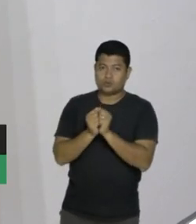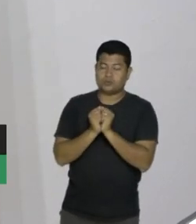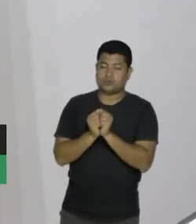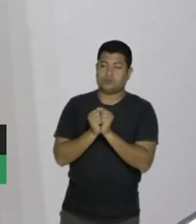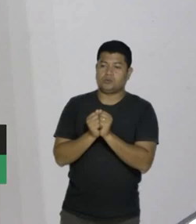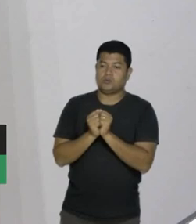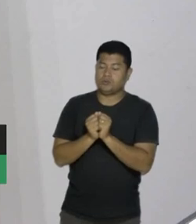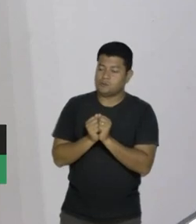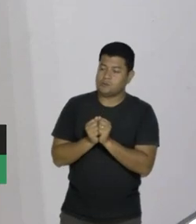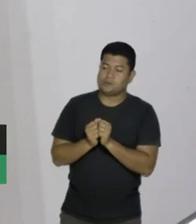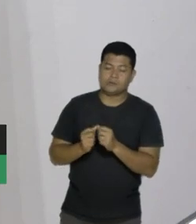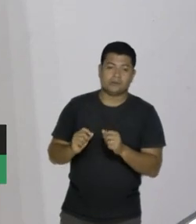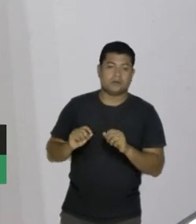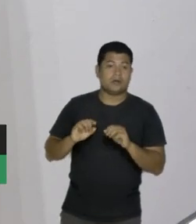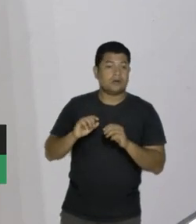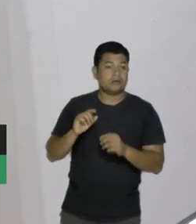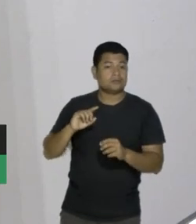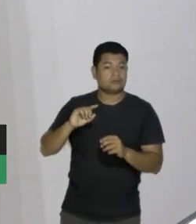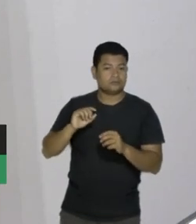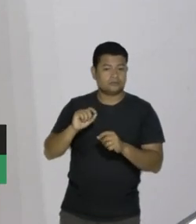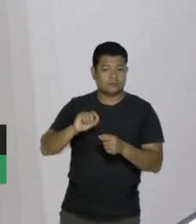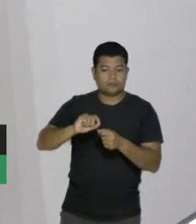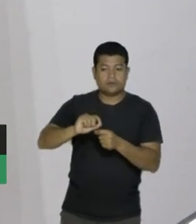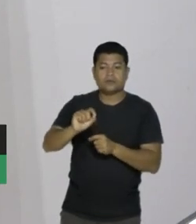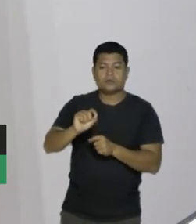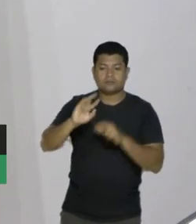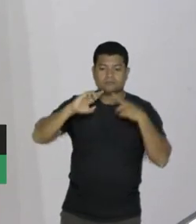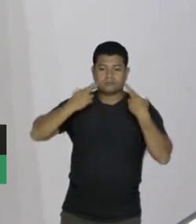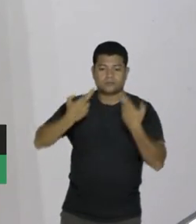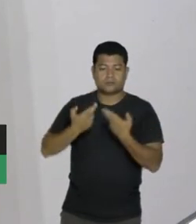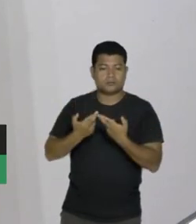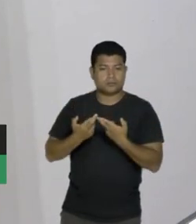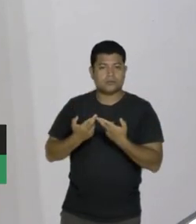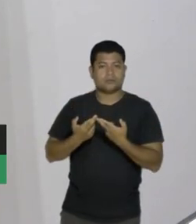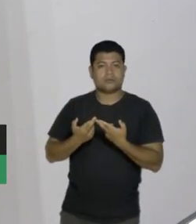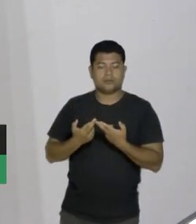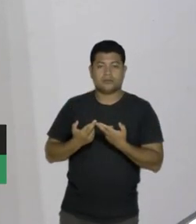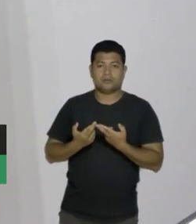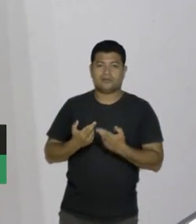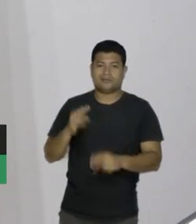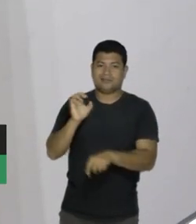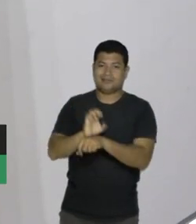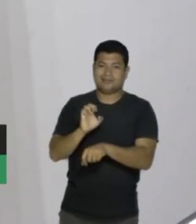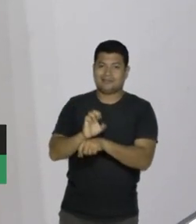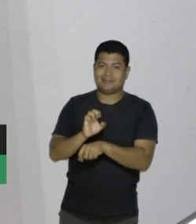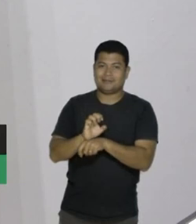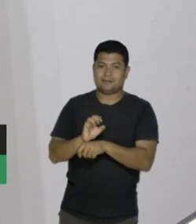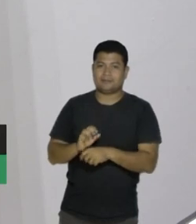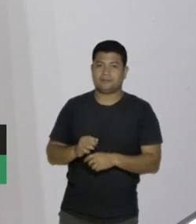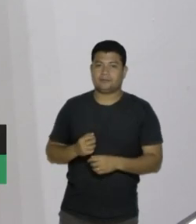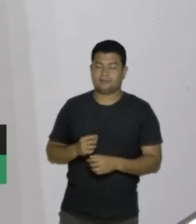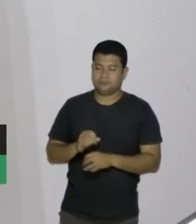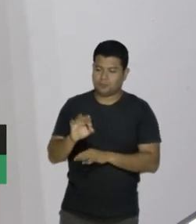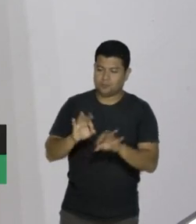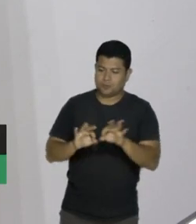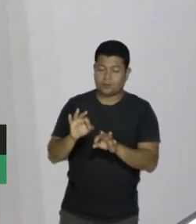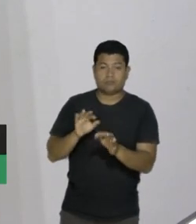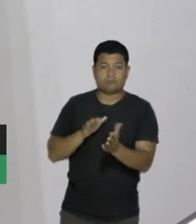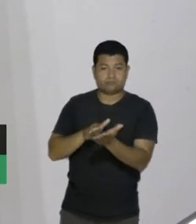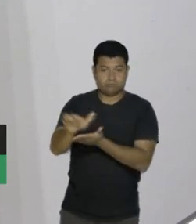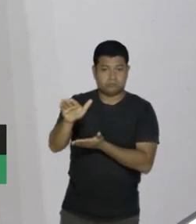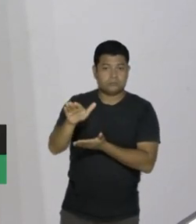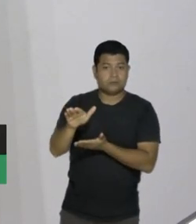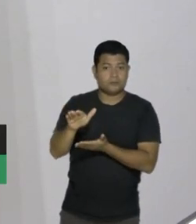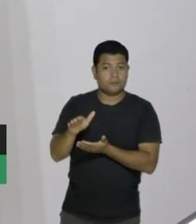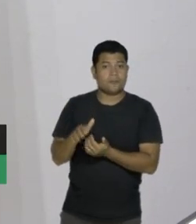protetoras e ativistas Deputado Egídio e agora foi para o gabinete despachar para que a gente possa realmente